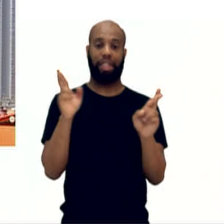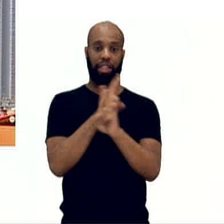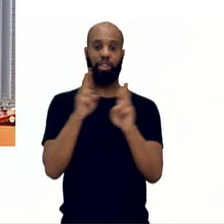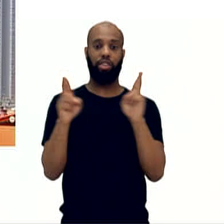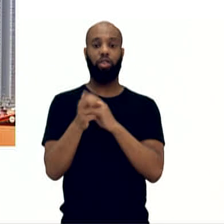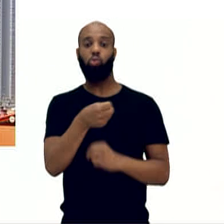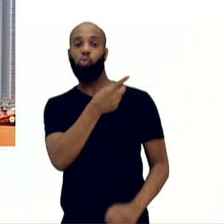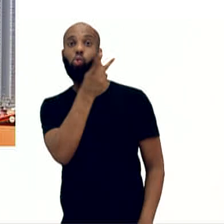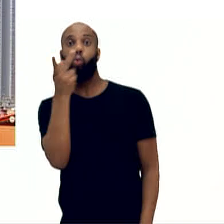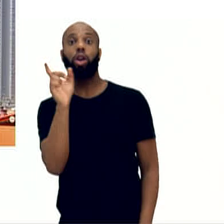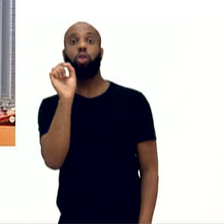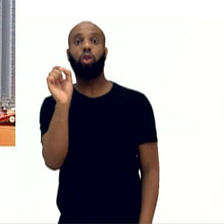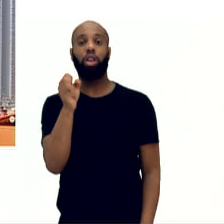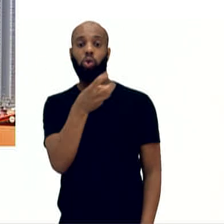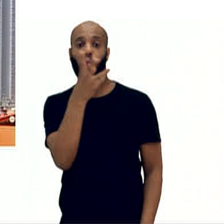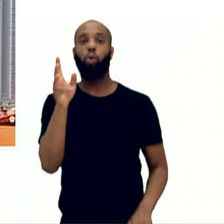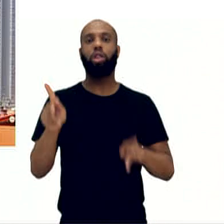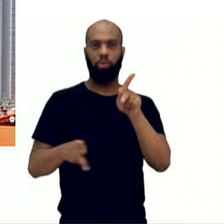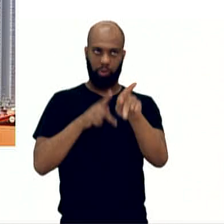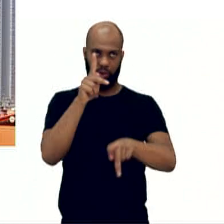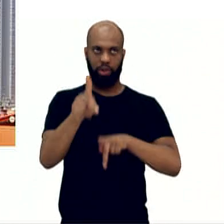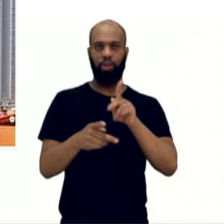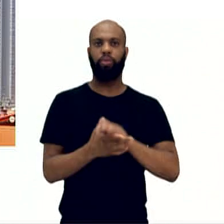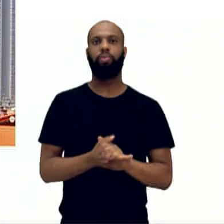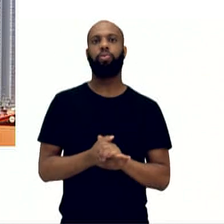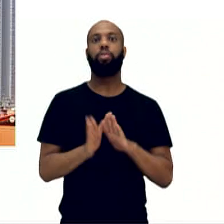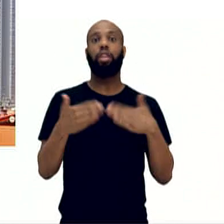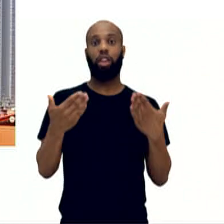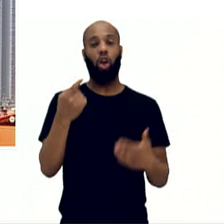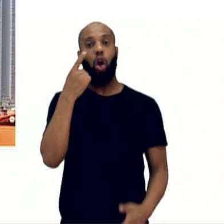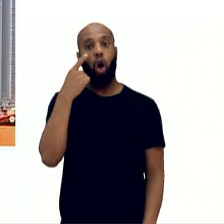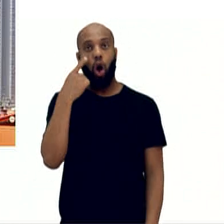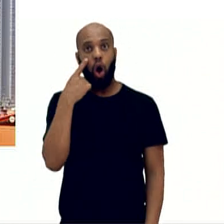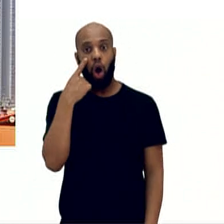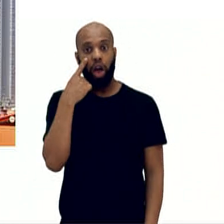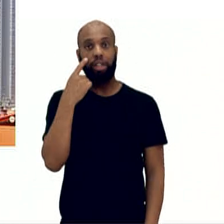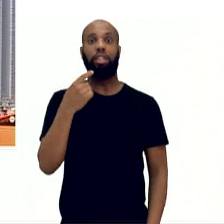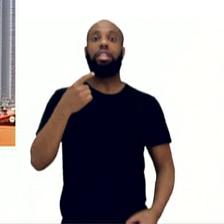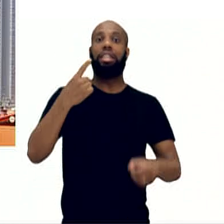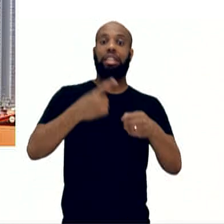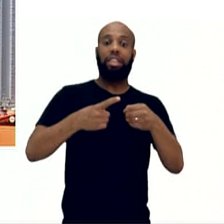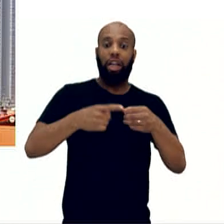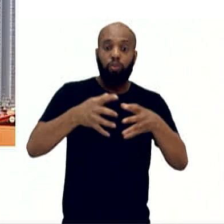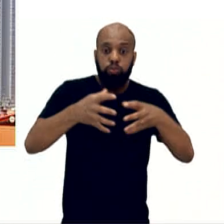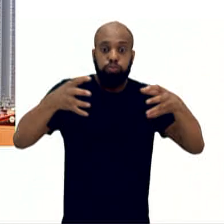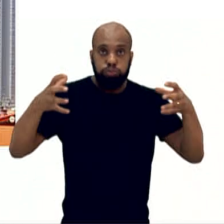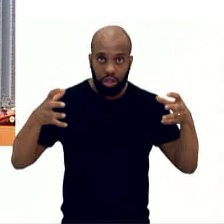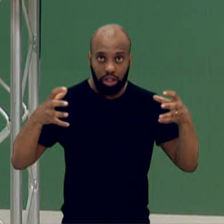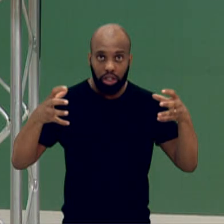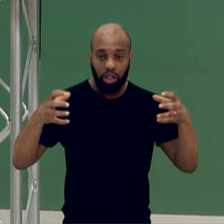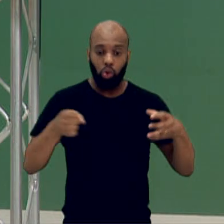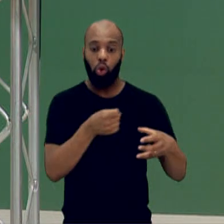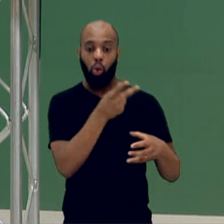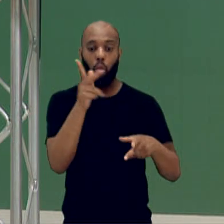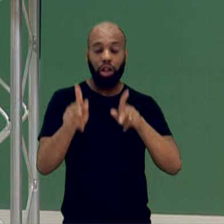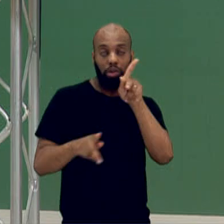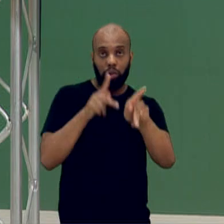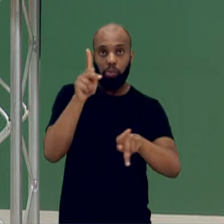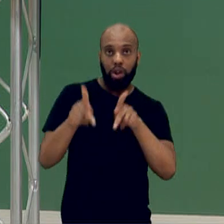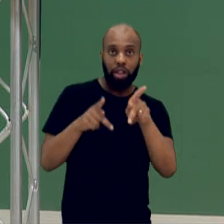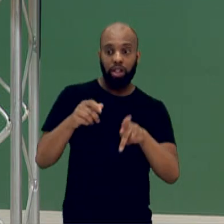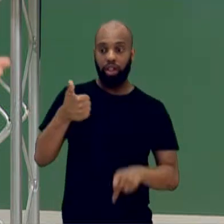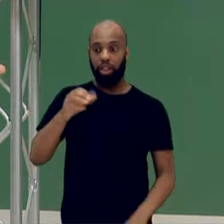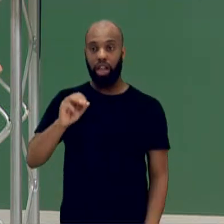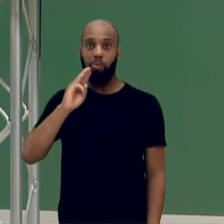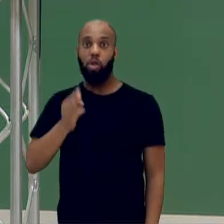à quantidade de população. Então, relembrando, megacidade, quantidade de população que ultrapassa